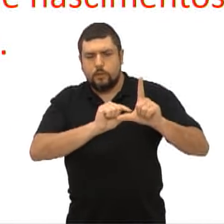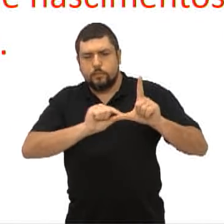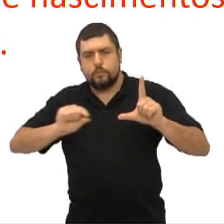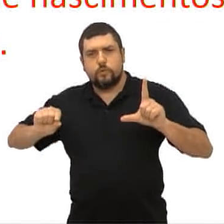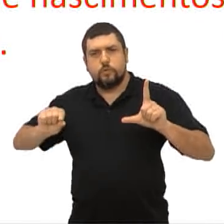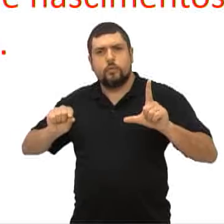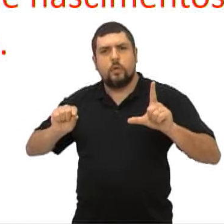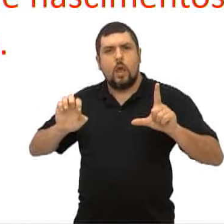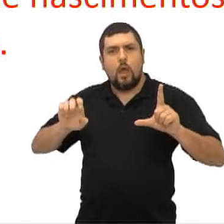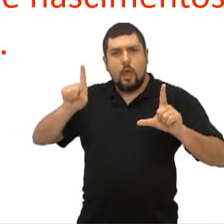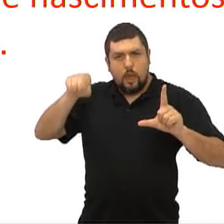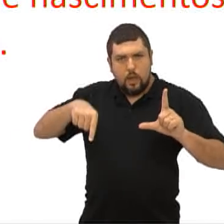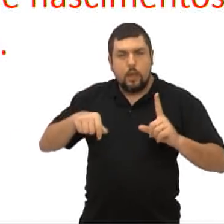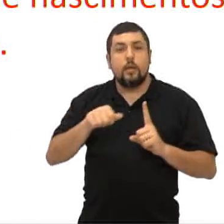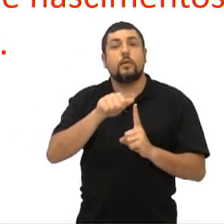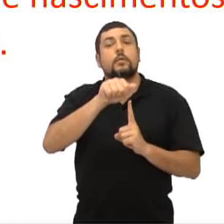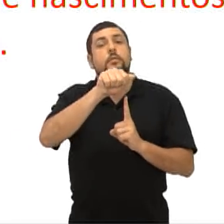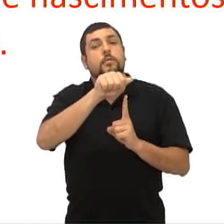foram avaliados,